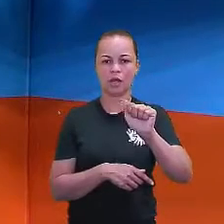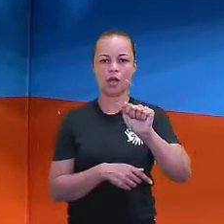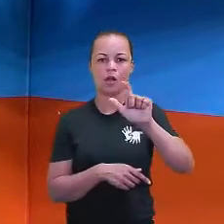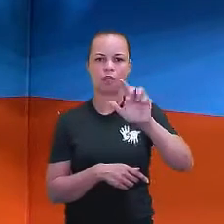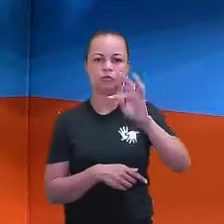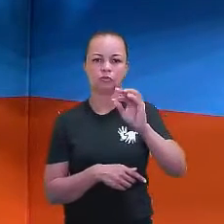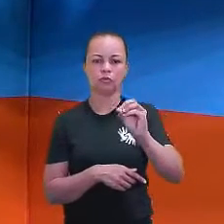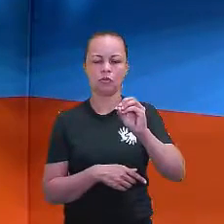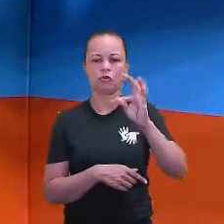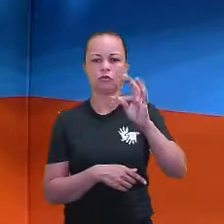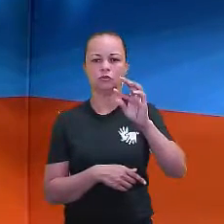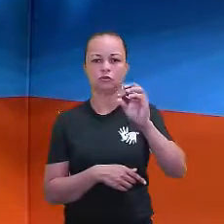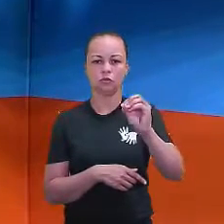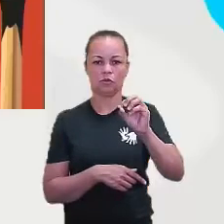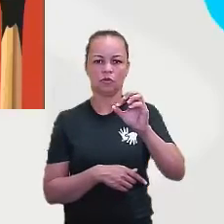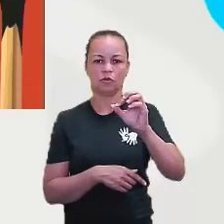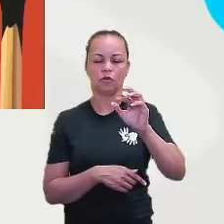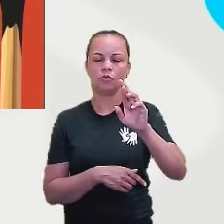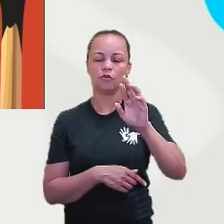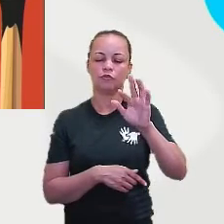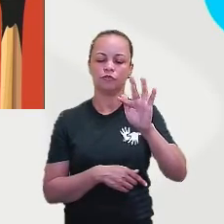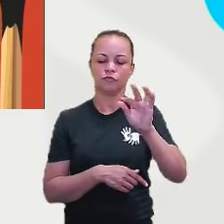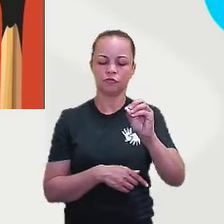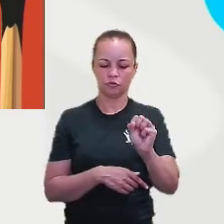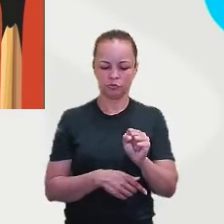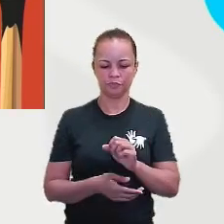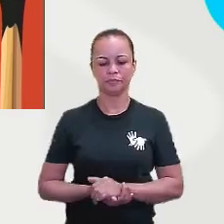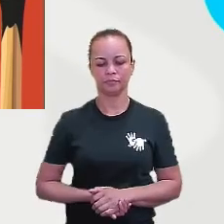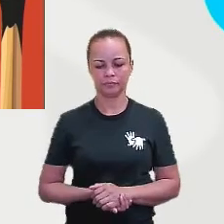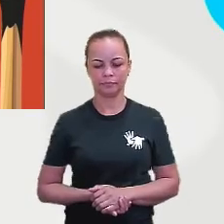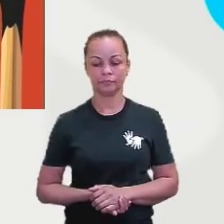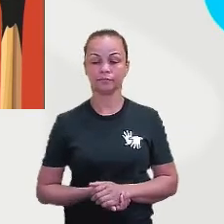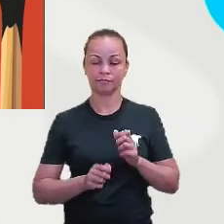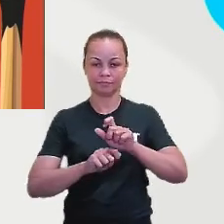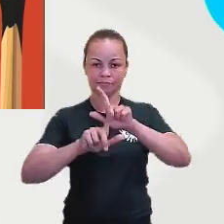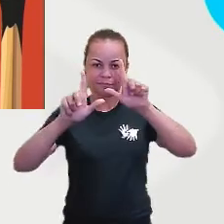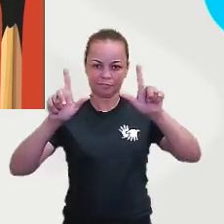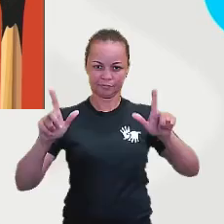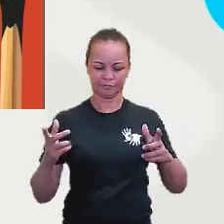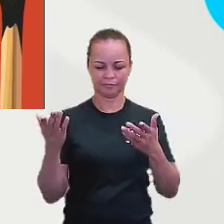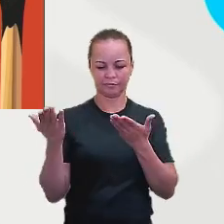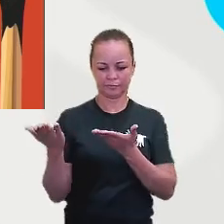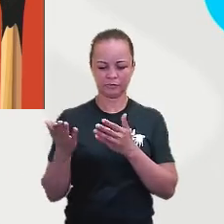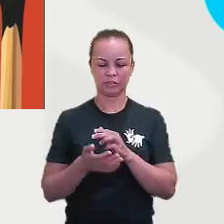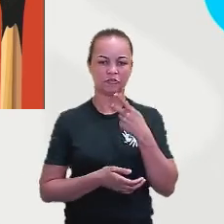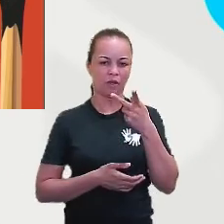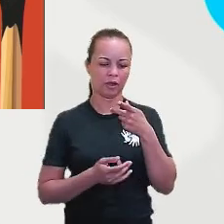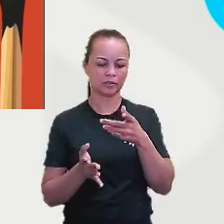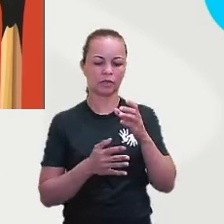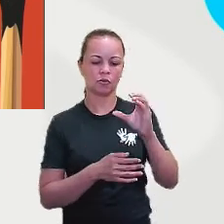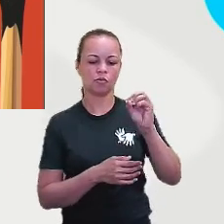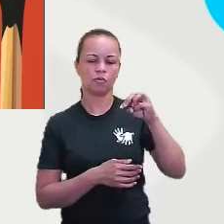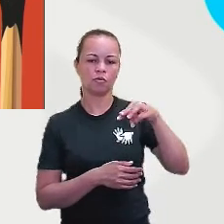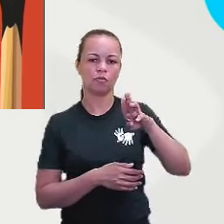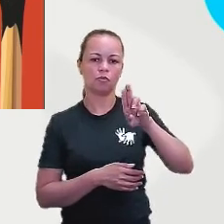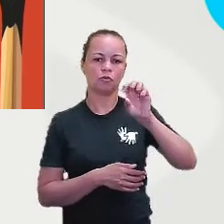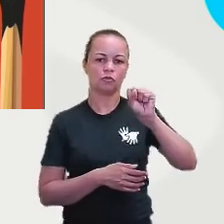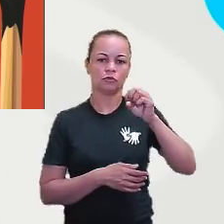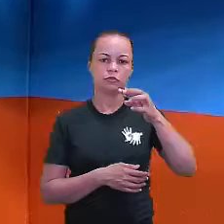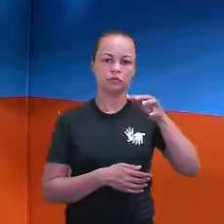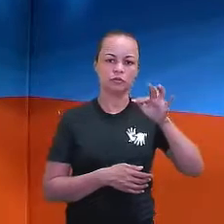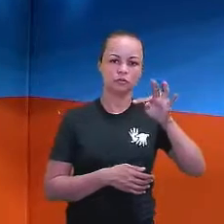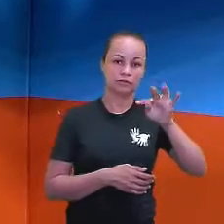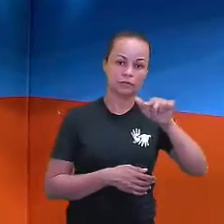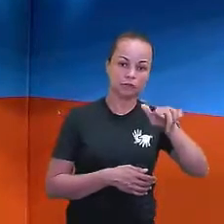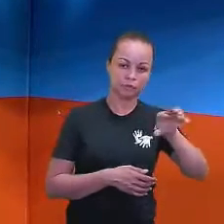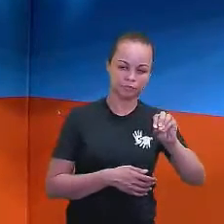próximo slide. Já vou pedir para o meu grande amigo abrir essa imagem, falando mais uma vez aqui da questão da combustão. Queria ressaltar para vocês, volta aqui comigo, por